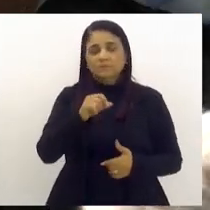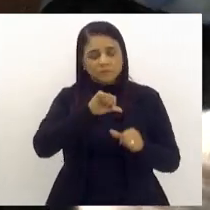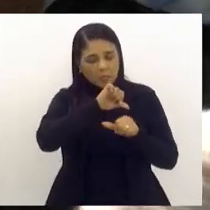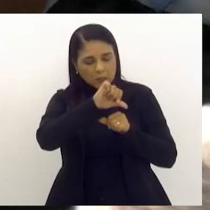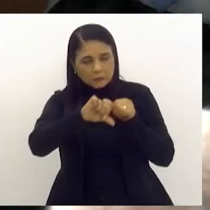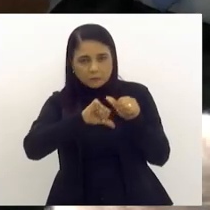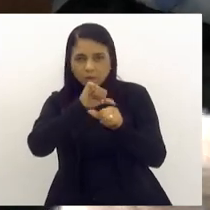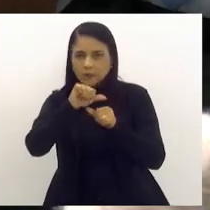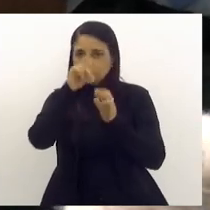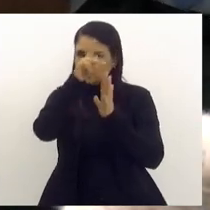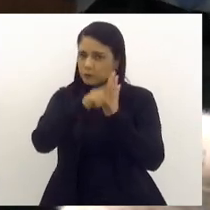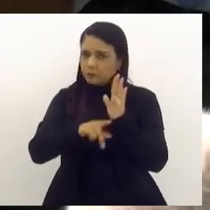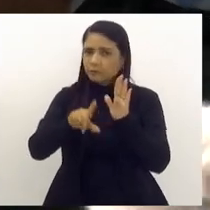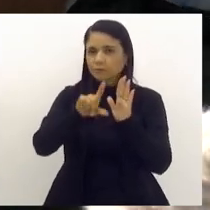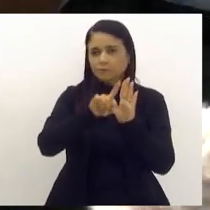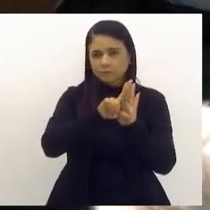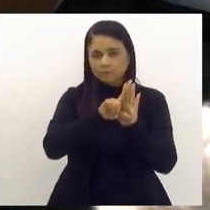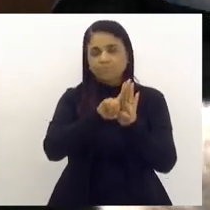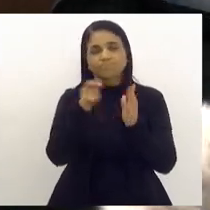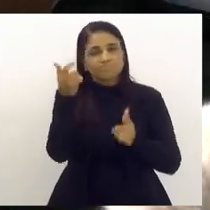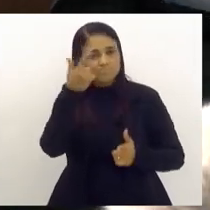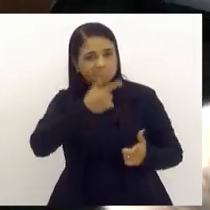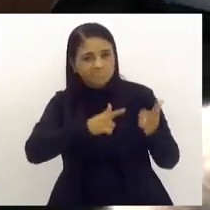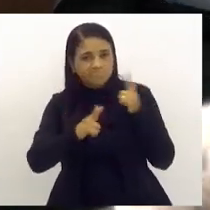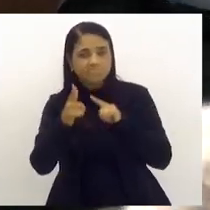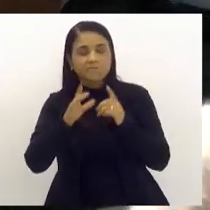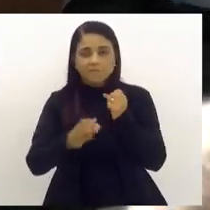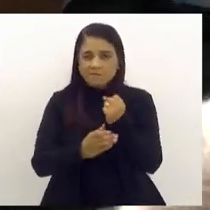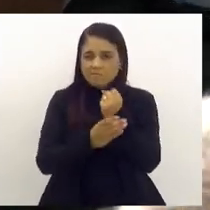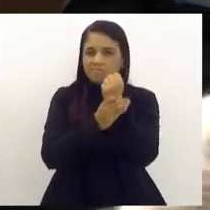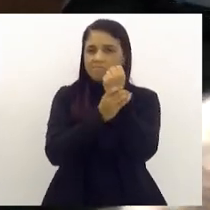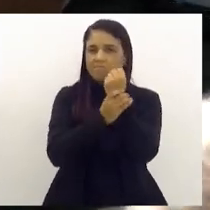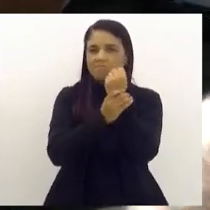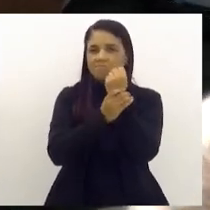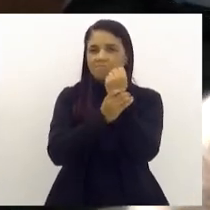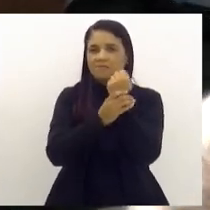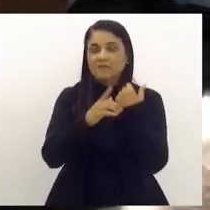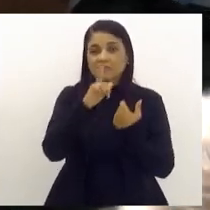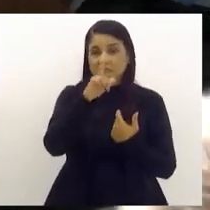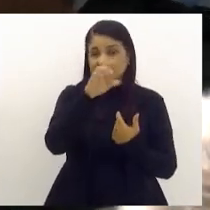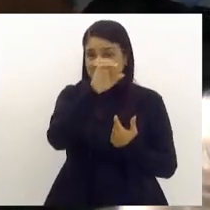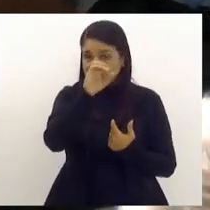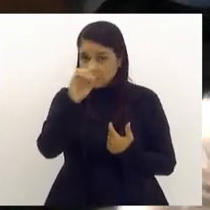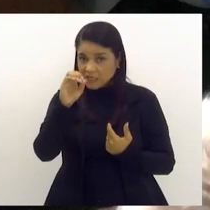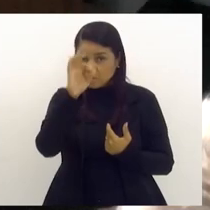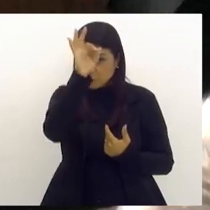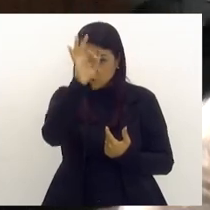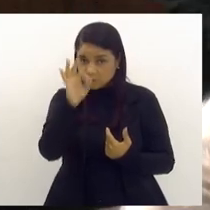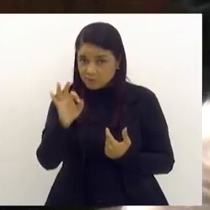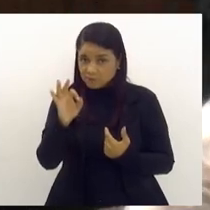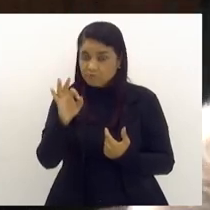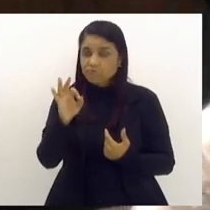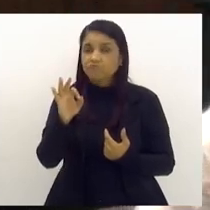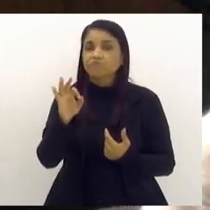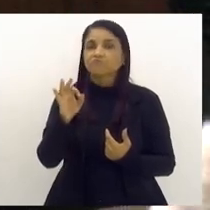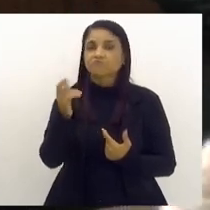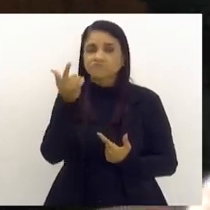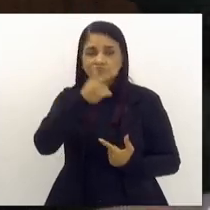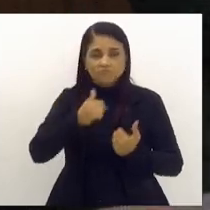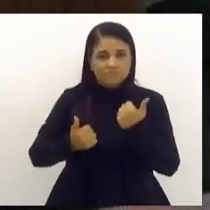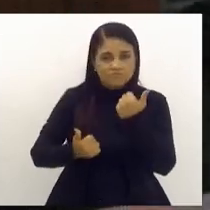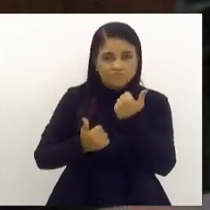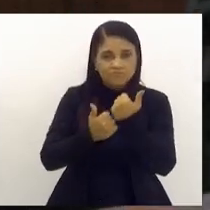alterações que conseguimos fazer, conseguimos garantir o aporte de 100%, que era uma demanda trazida